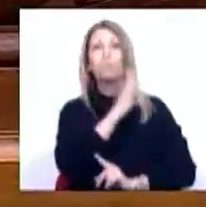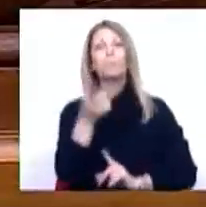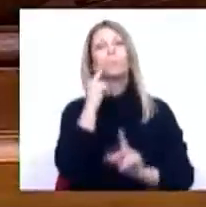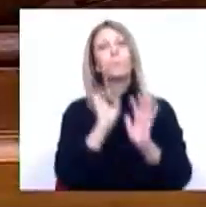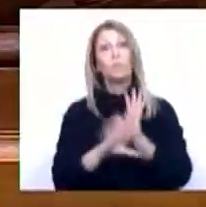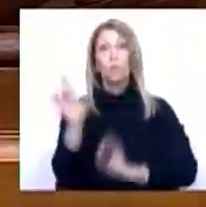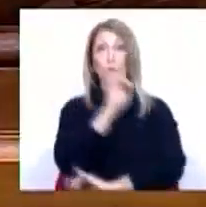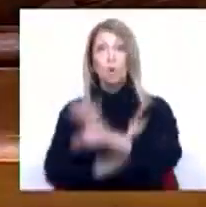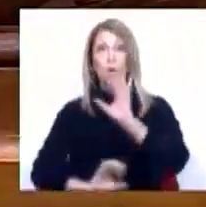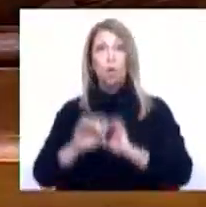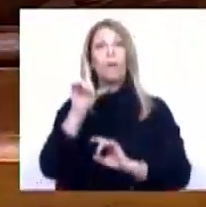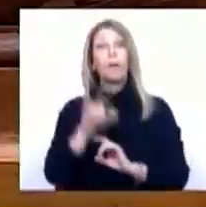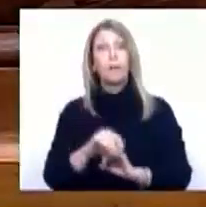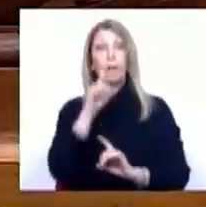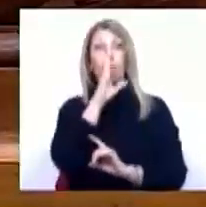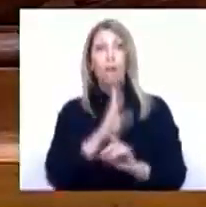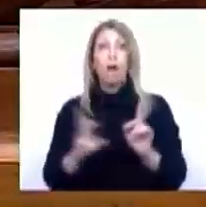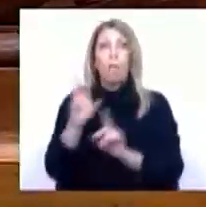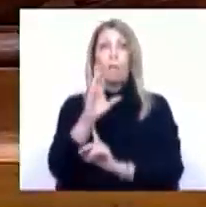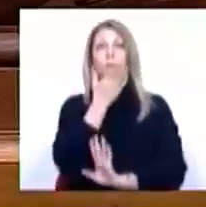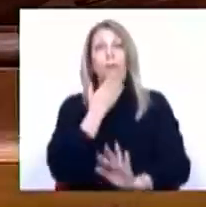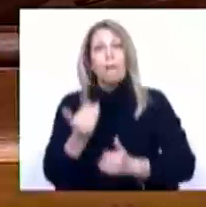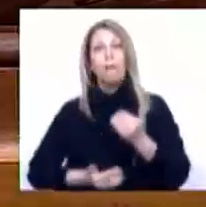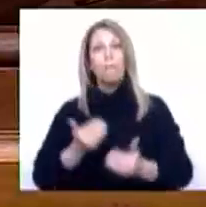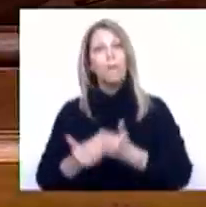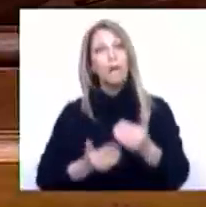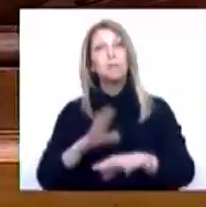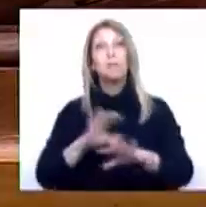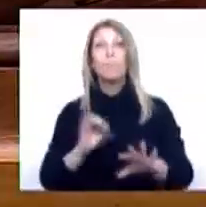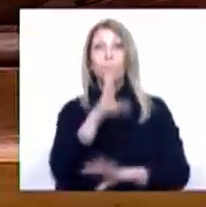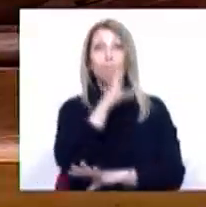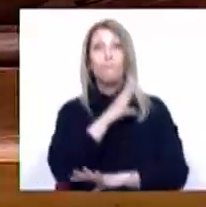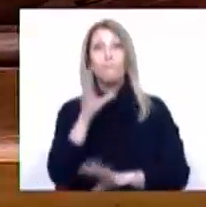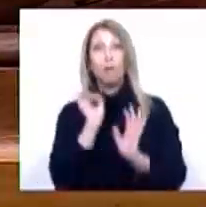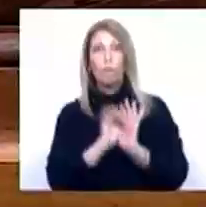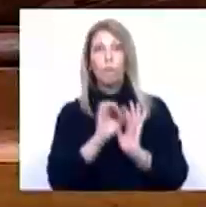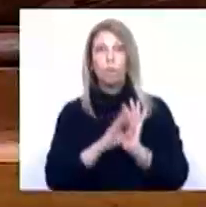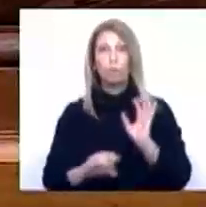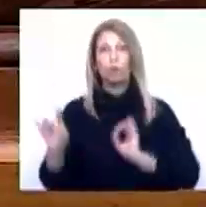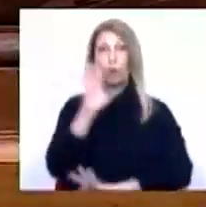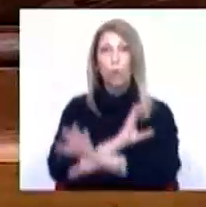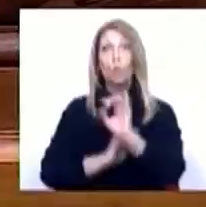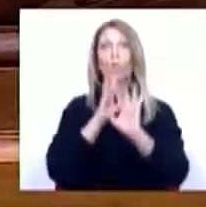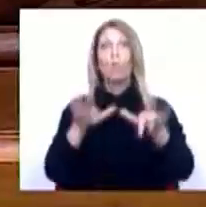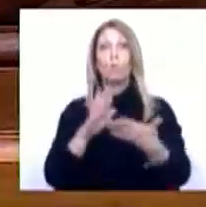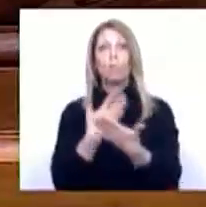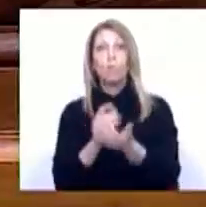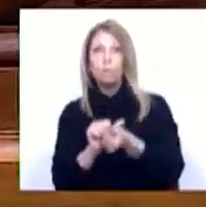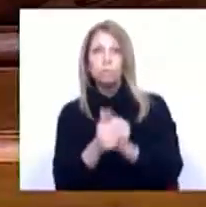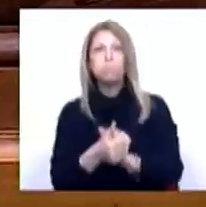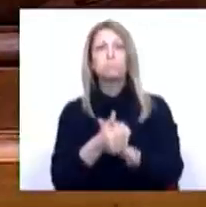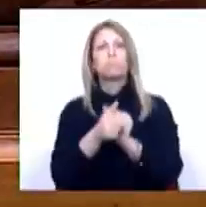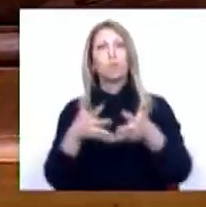e, sobretudo, com o aumento da eficácia que o impacto da aplicação dos fundos europeus pode ter na transformação estrutural da